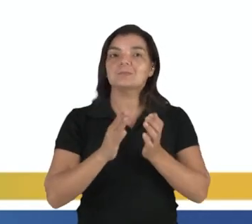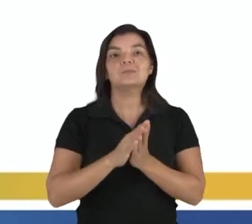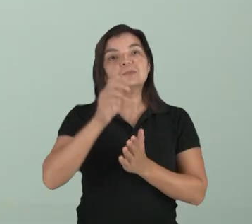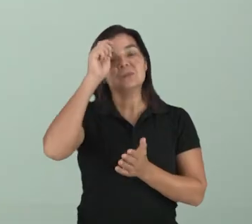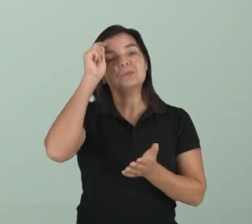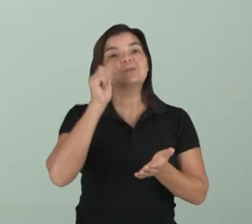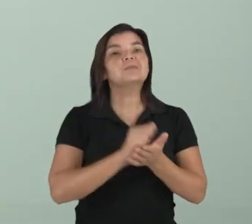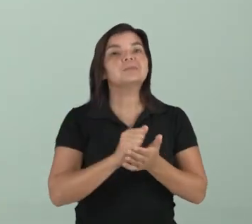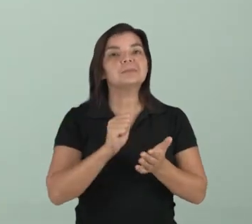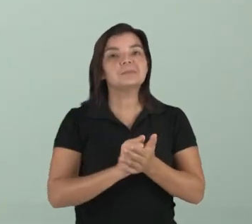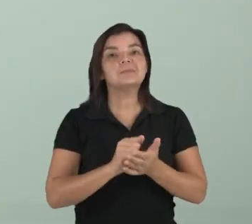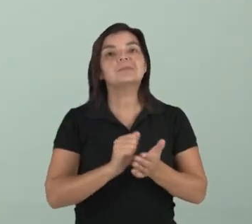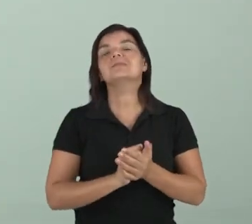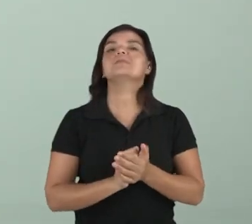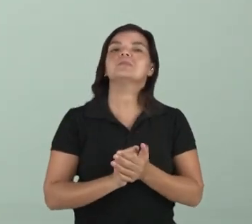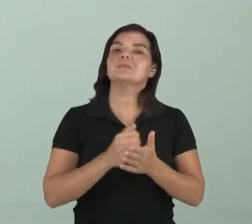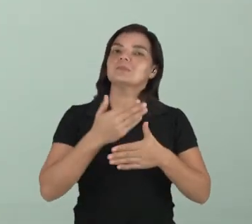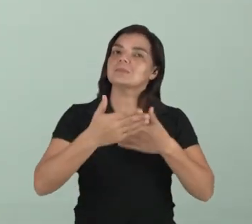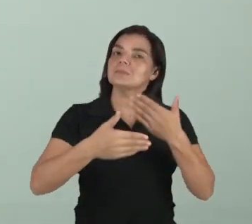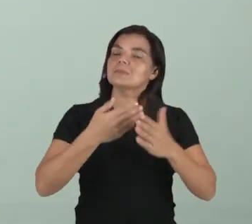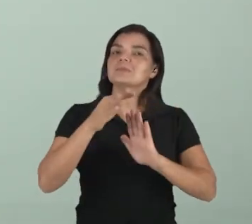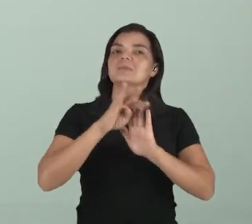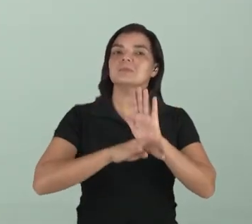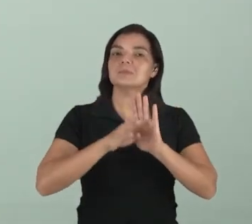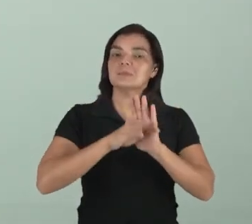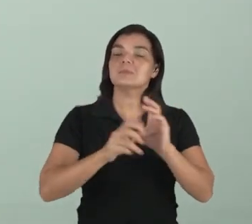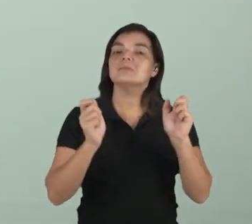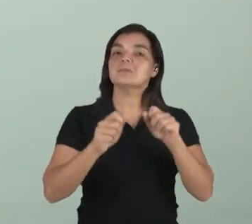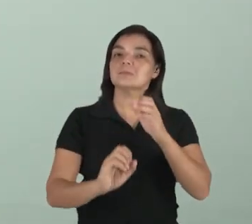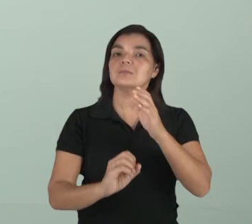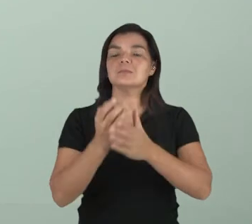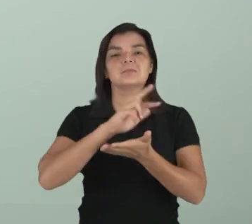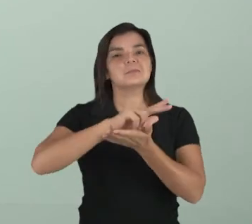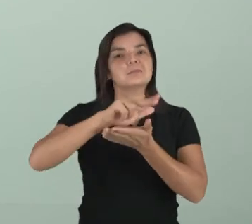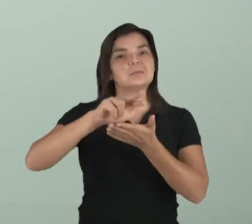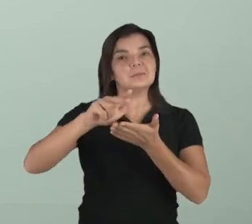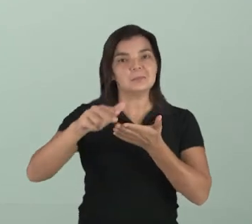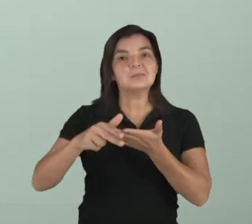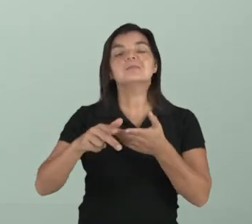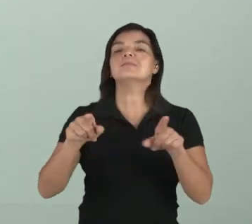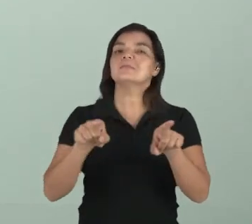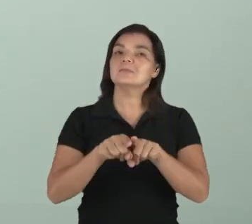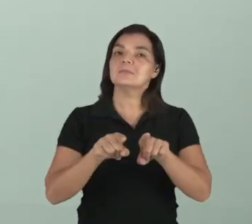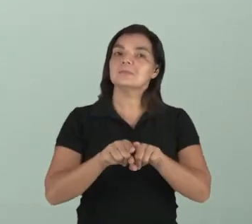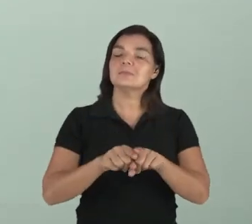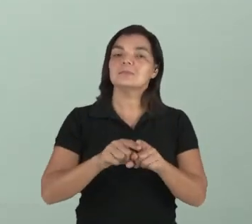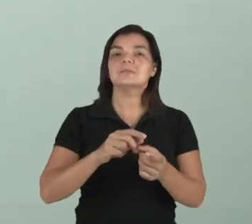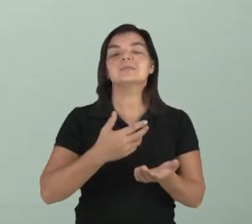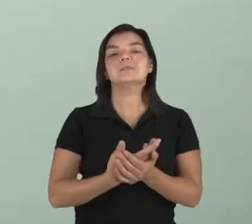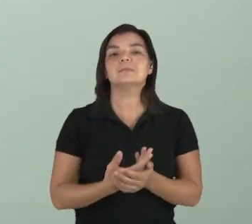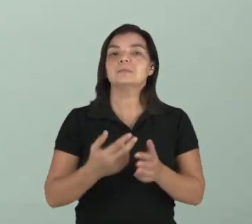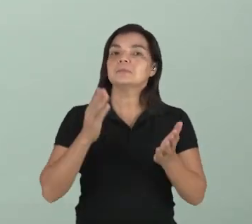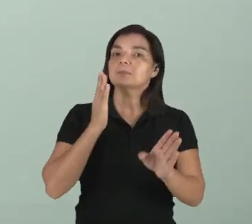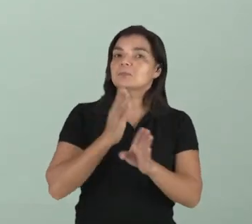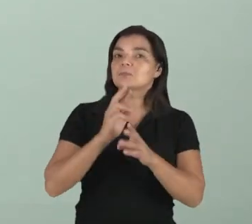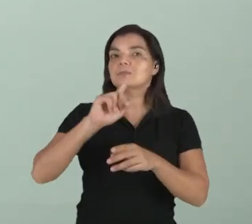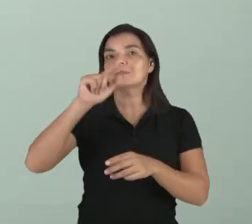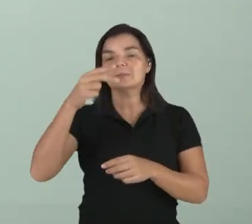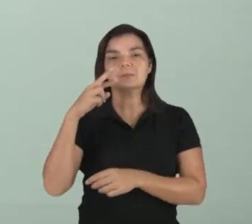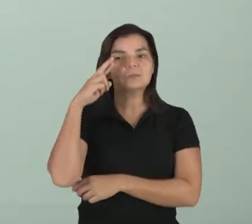autor diz, no decorrer do texto, ela pode surgir de diversas formas e por N motivos,